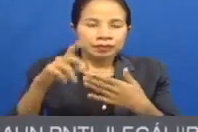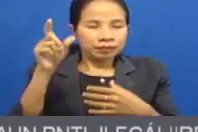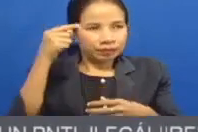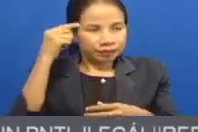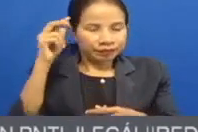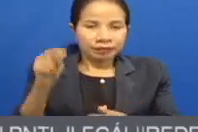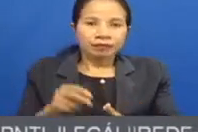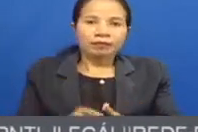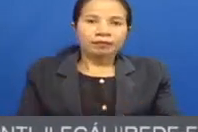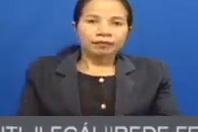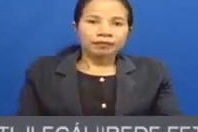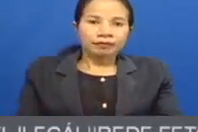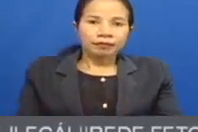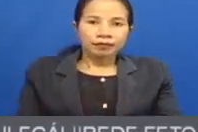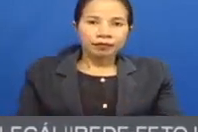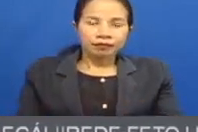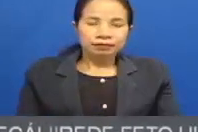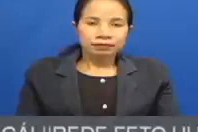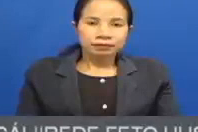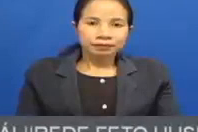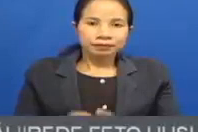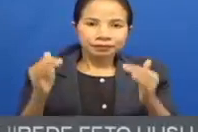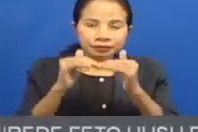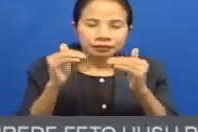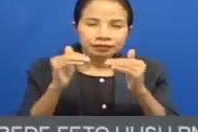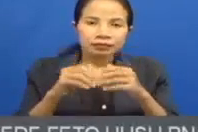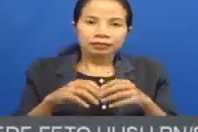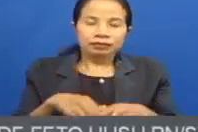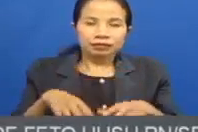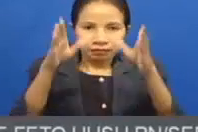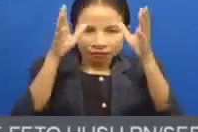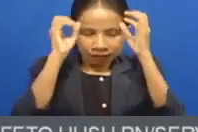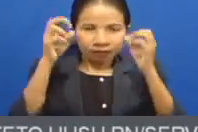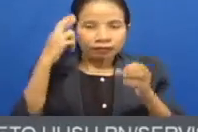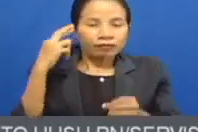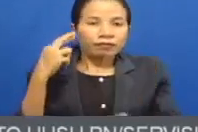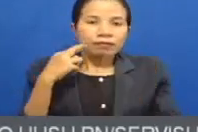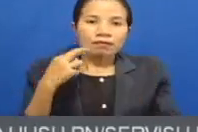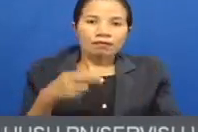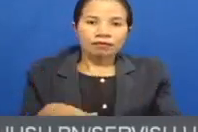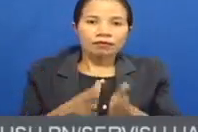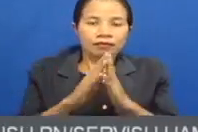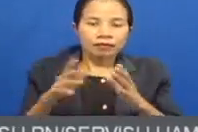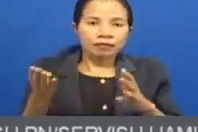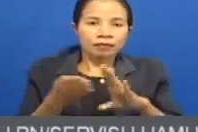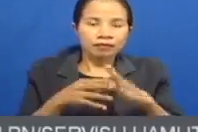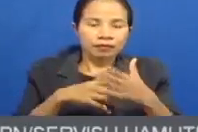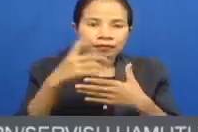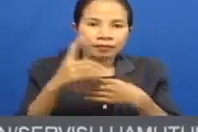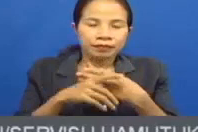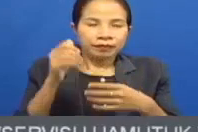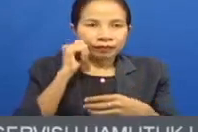to be tackled at the same time. E a reunião de chefe de Estado José Ramos Horta, russo do Banco de